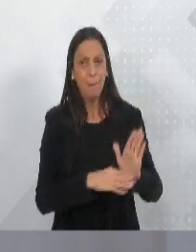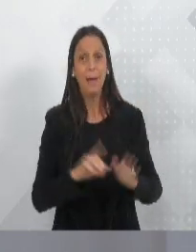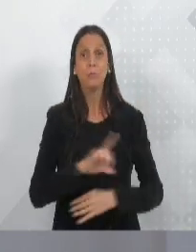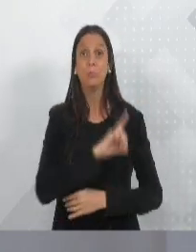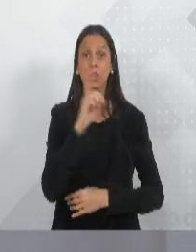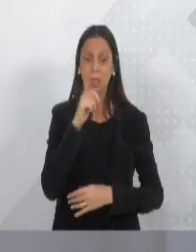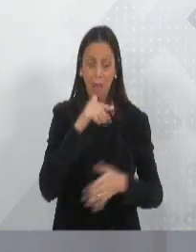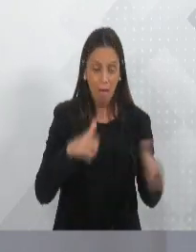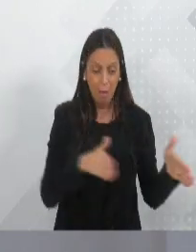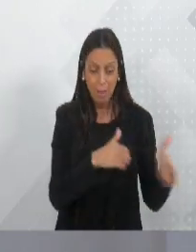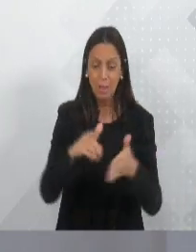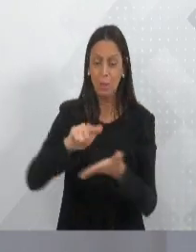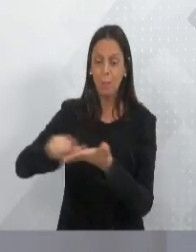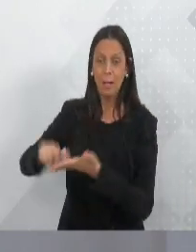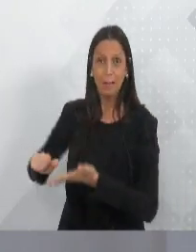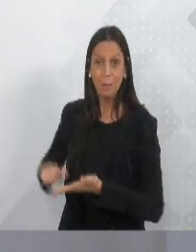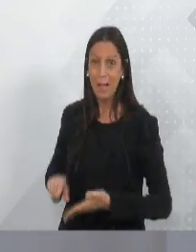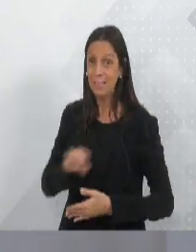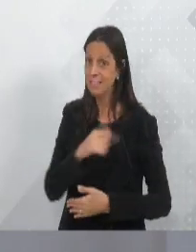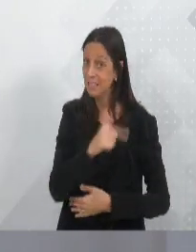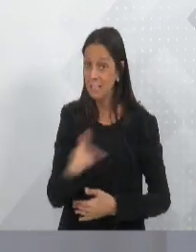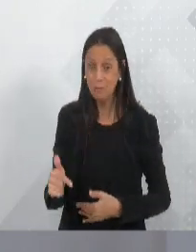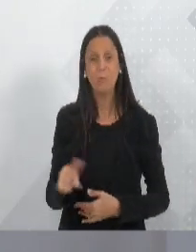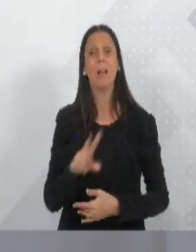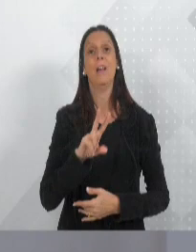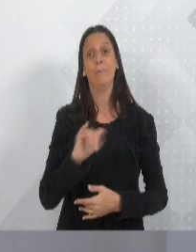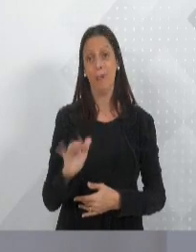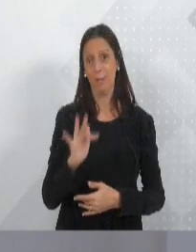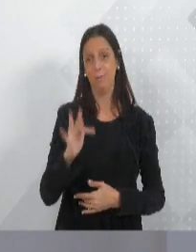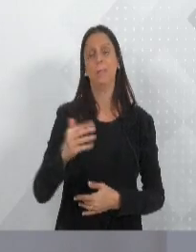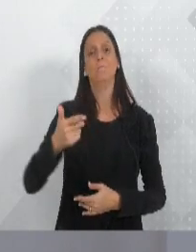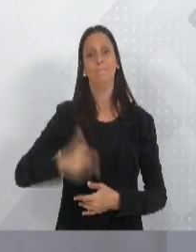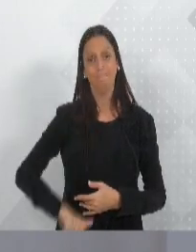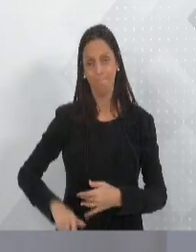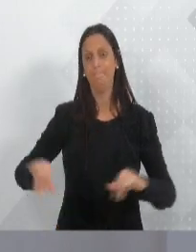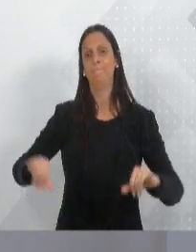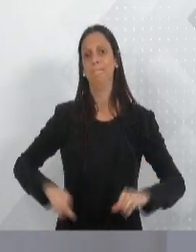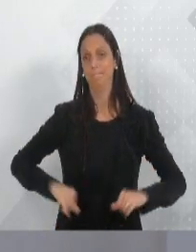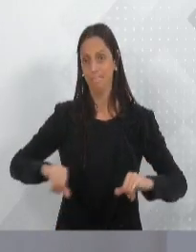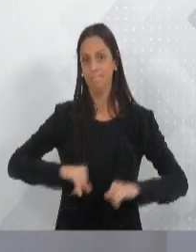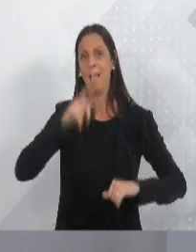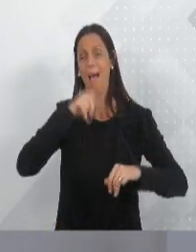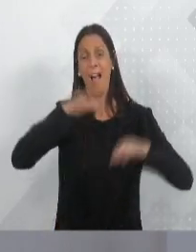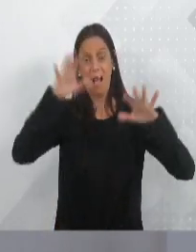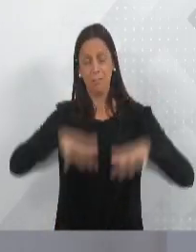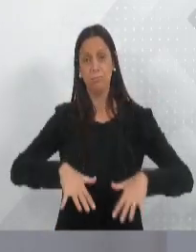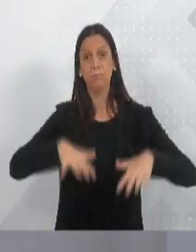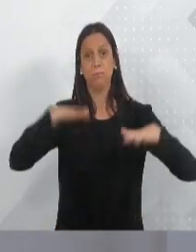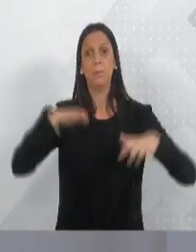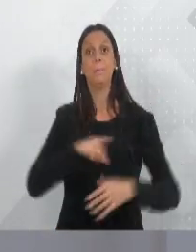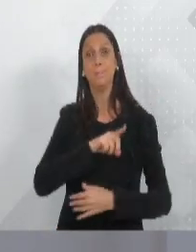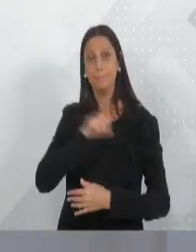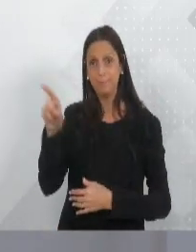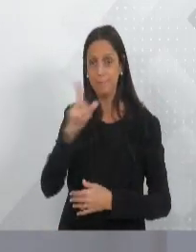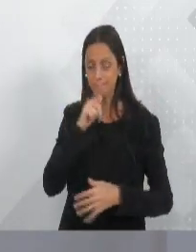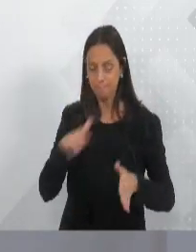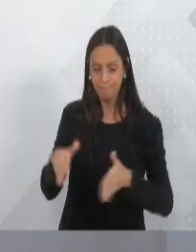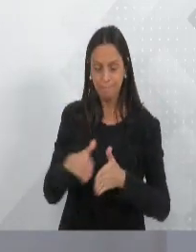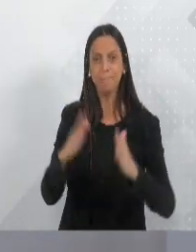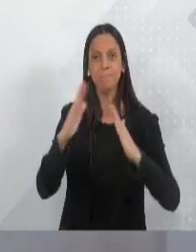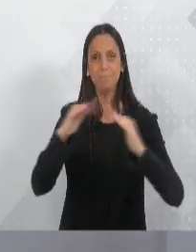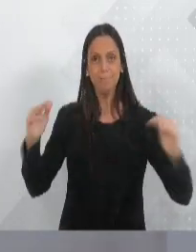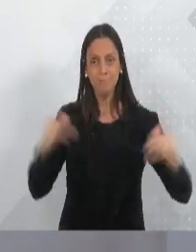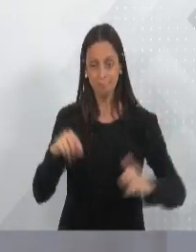certeza a gente vai sofrer cada vez mais com esse tipo de problemas e eu gostaria de citar Vereador Maurício o rio do texo Por incrível que pareça nas últimas cinco